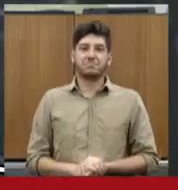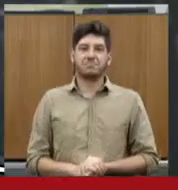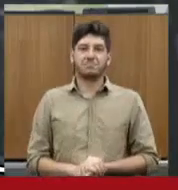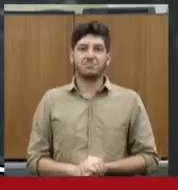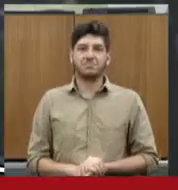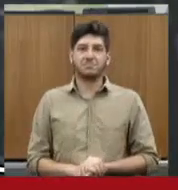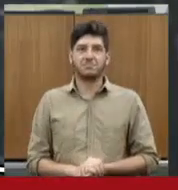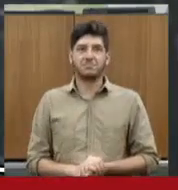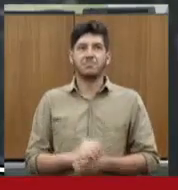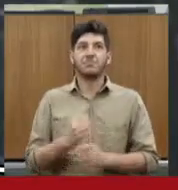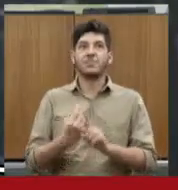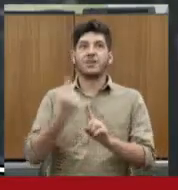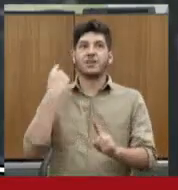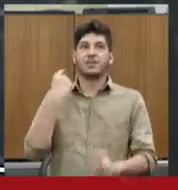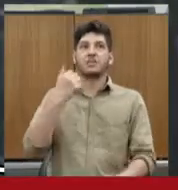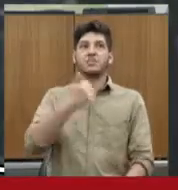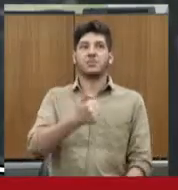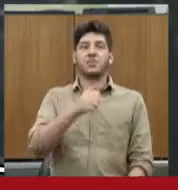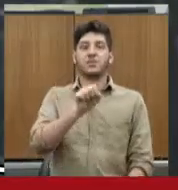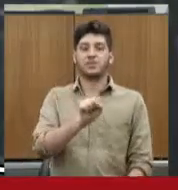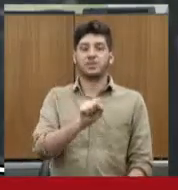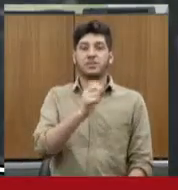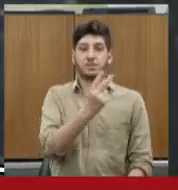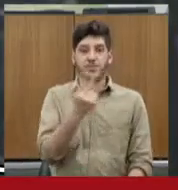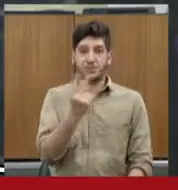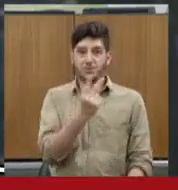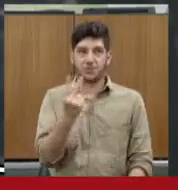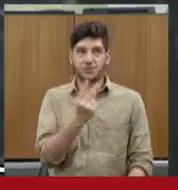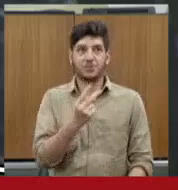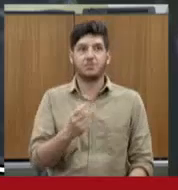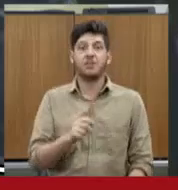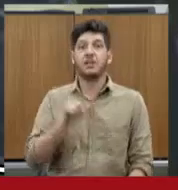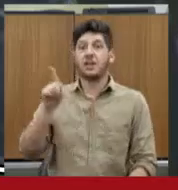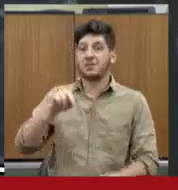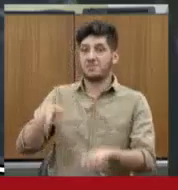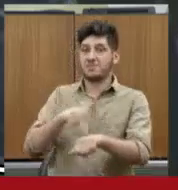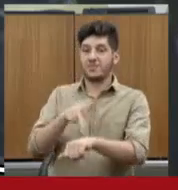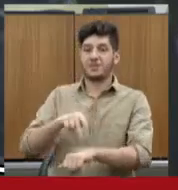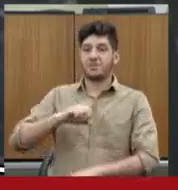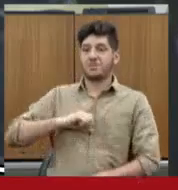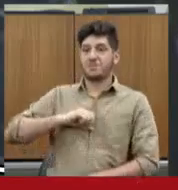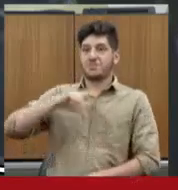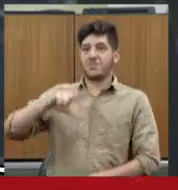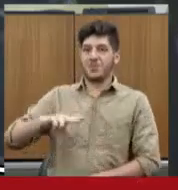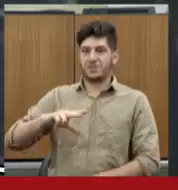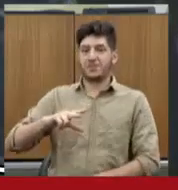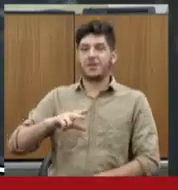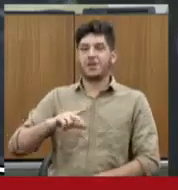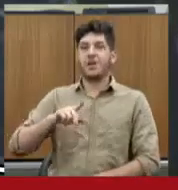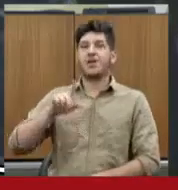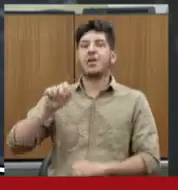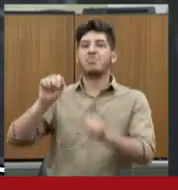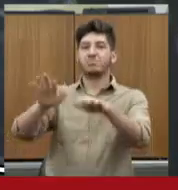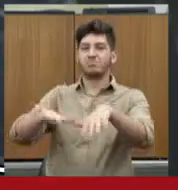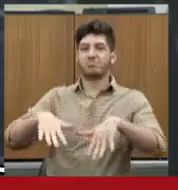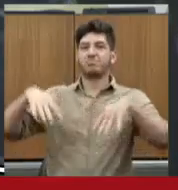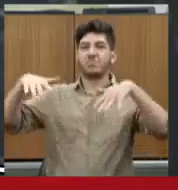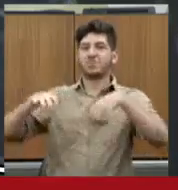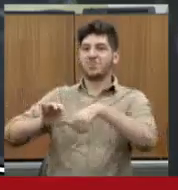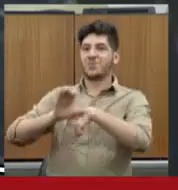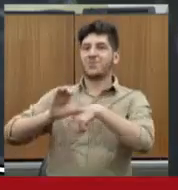em 1822, em Portugal, na Assembleia Constituinte